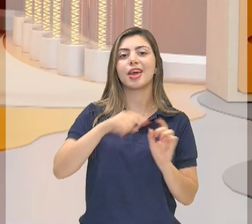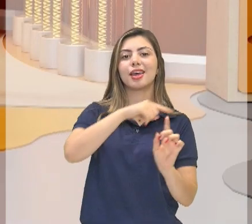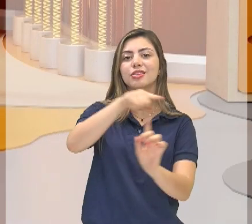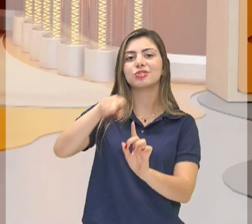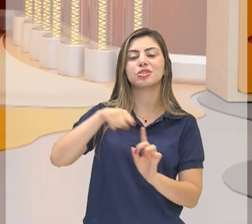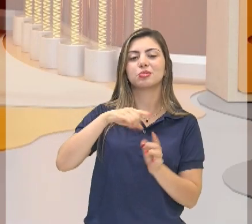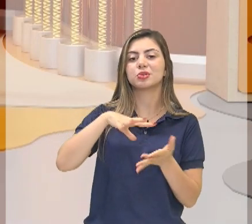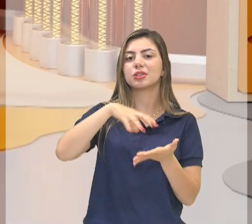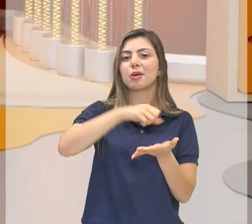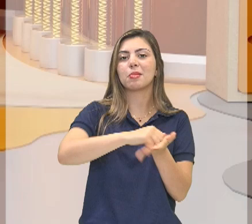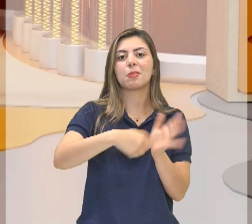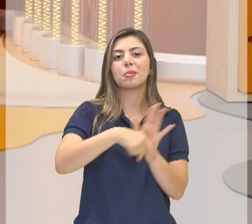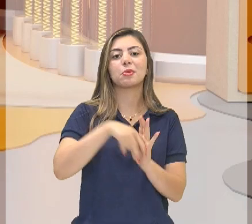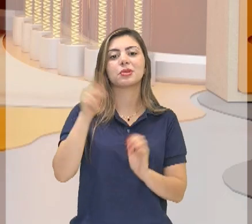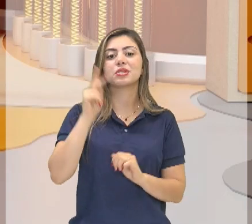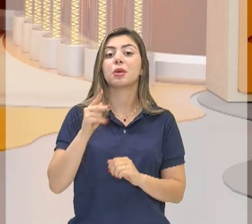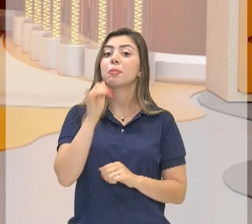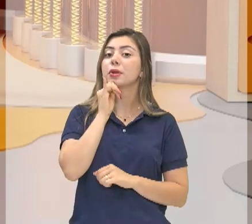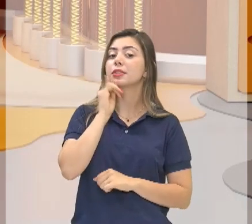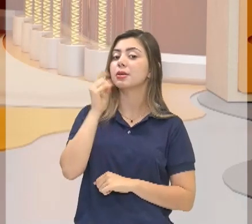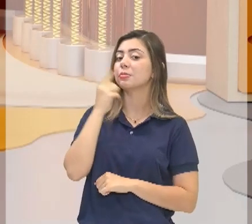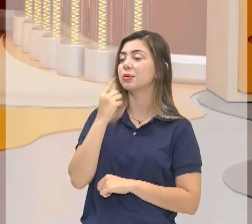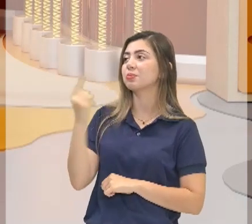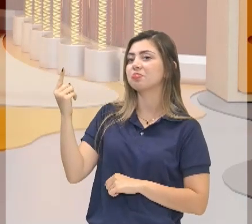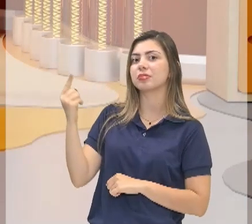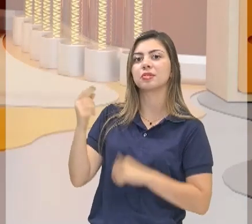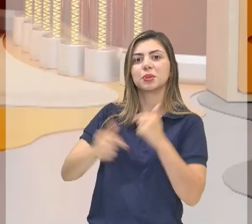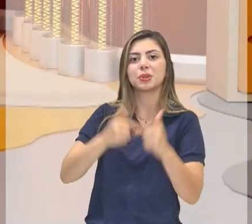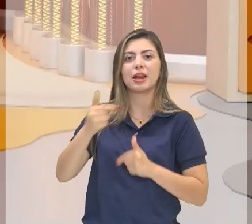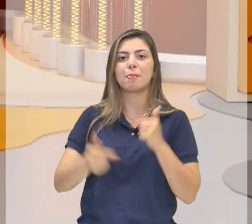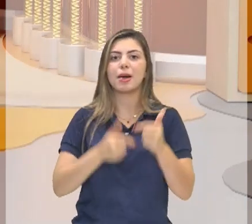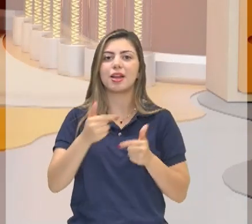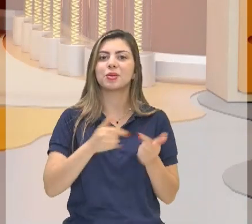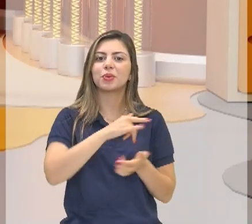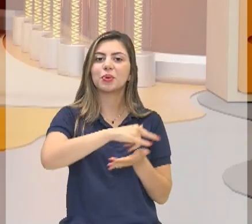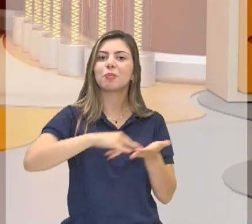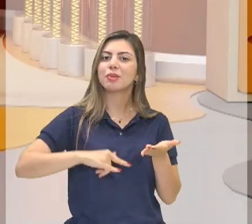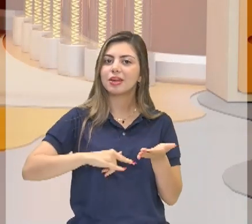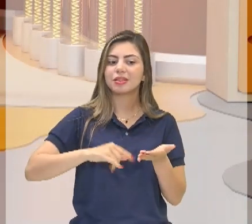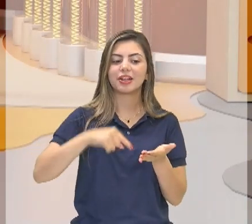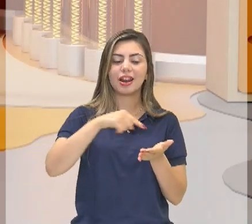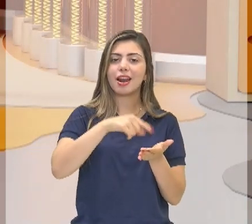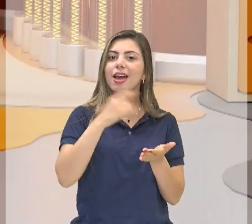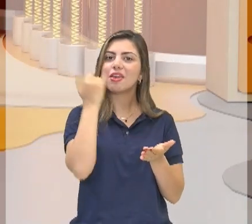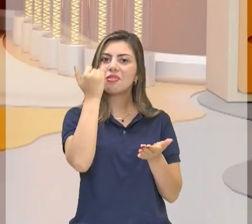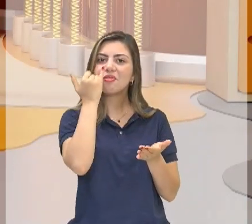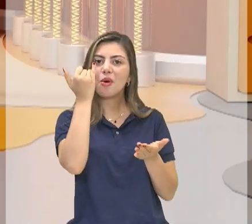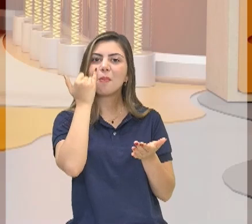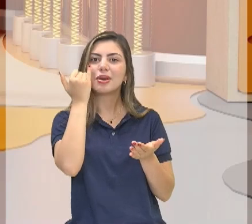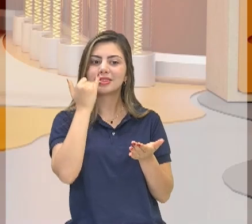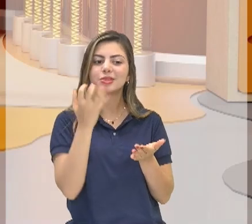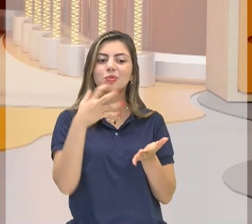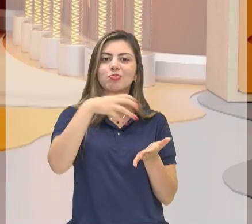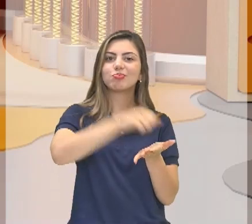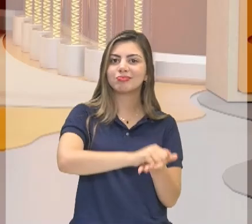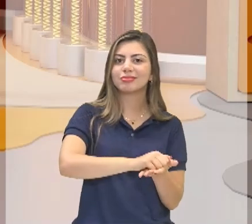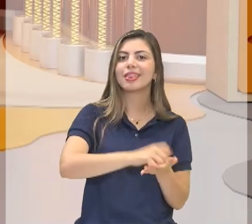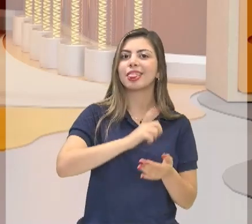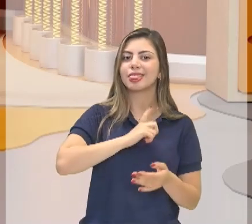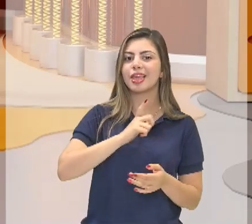uma carteira de trabalho, né, tem informações sobre, né, como